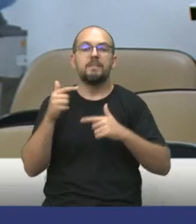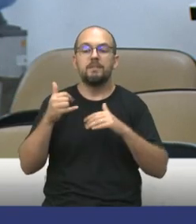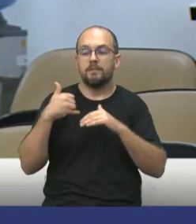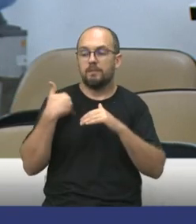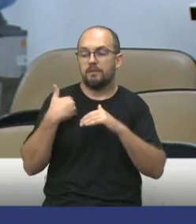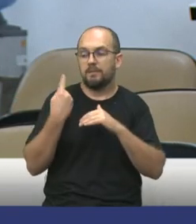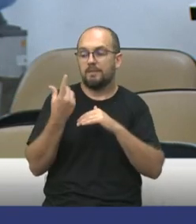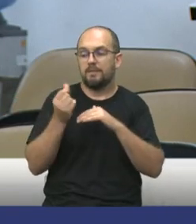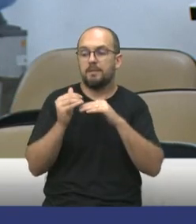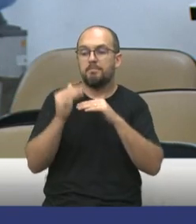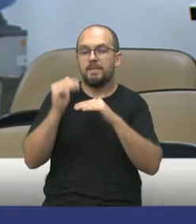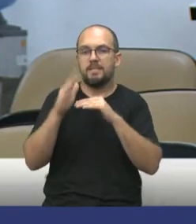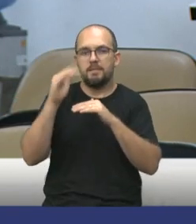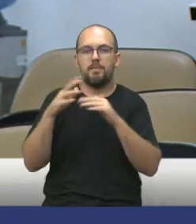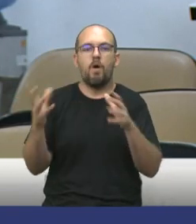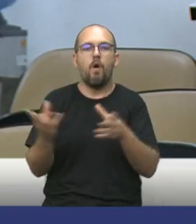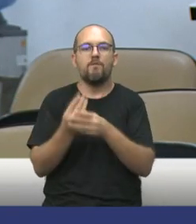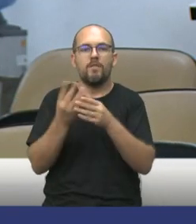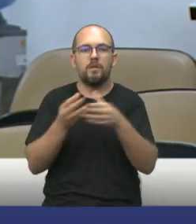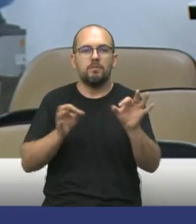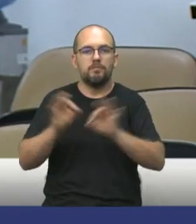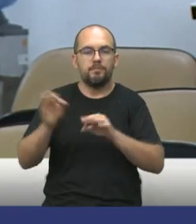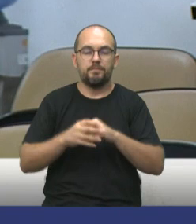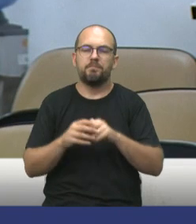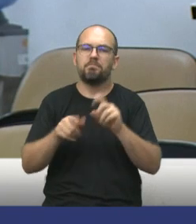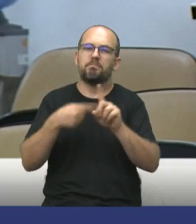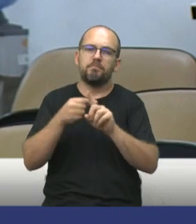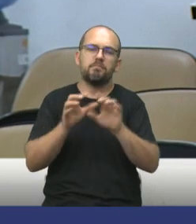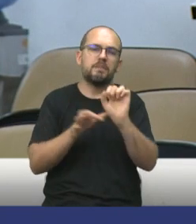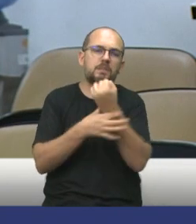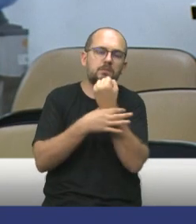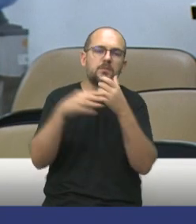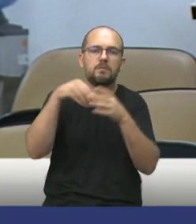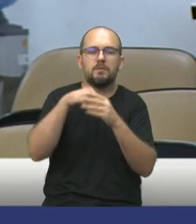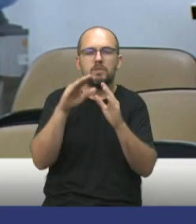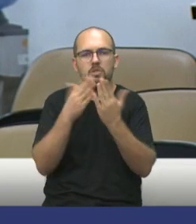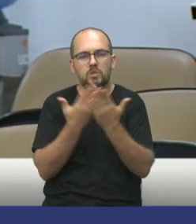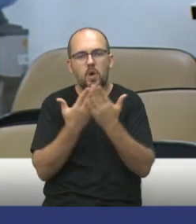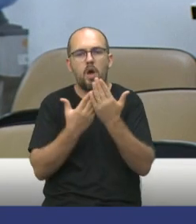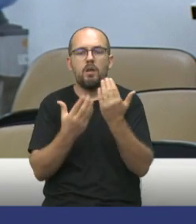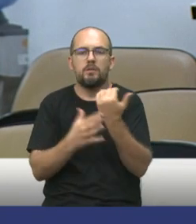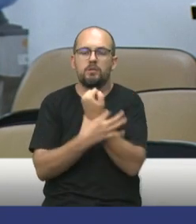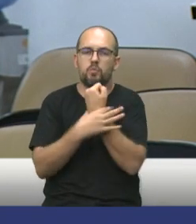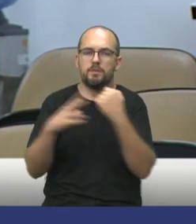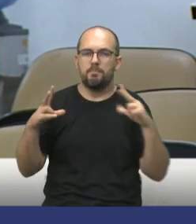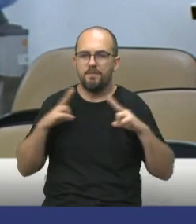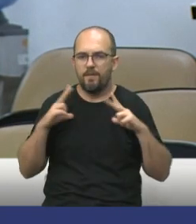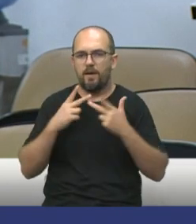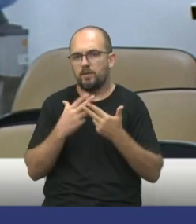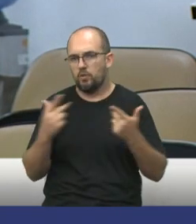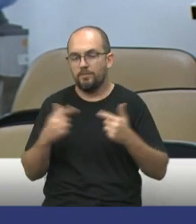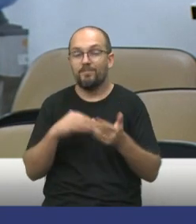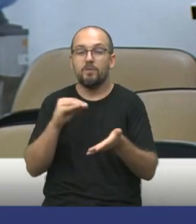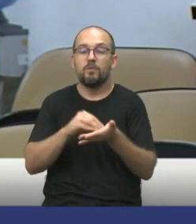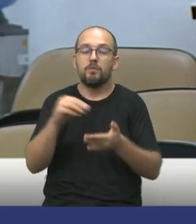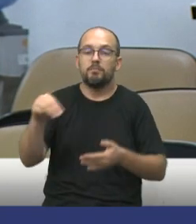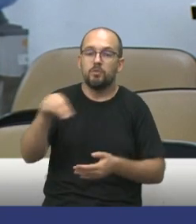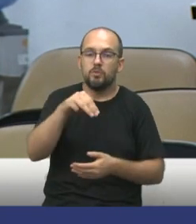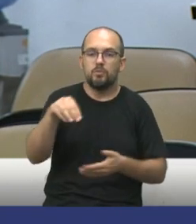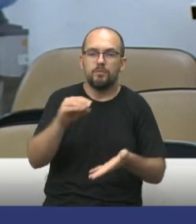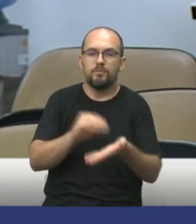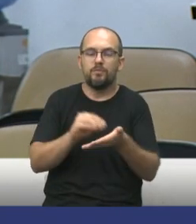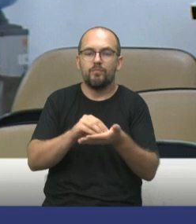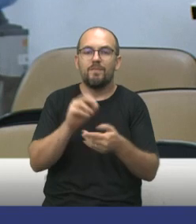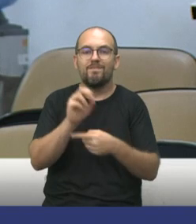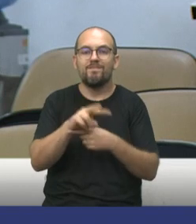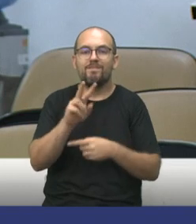a segurança nas escolas, projetos de segurança privada, algumas coisas que nós possamos fazer. Falta de monitor, falta de vaga na PAI,